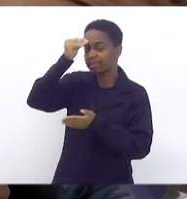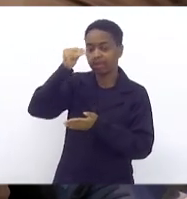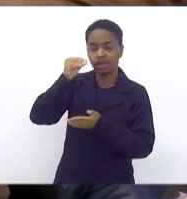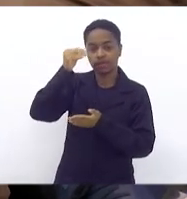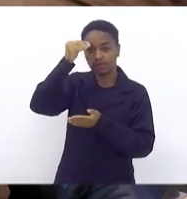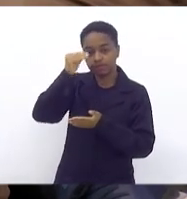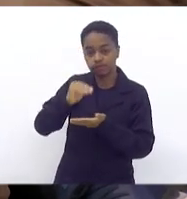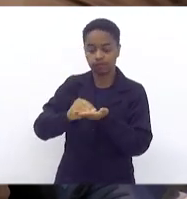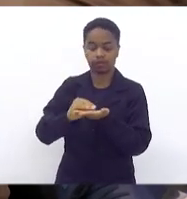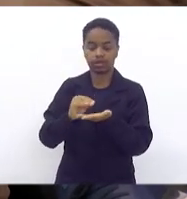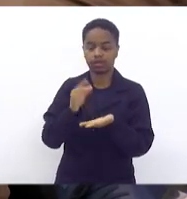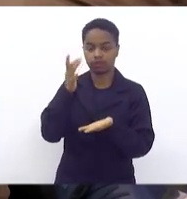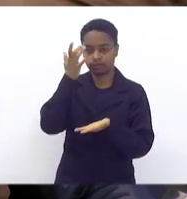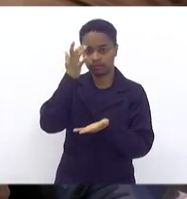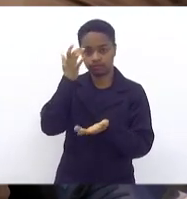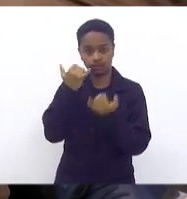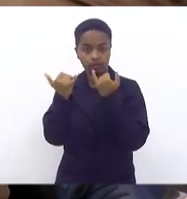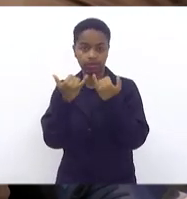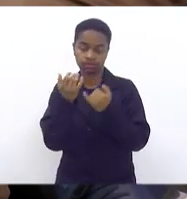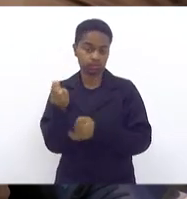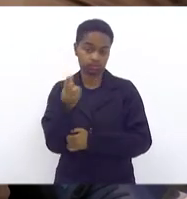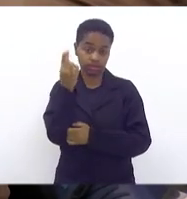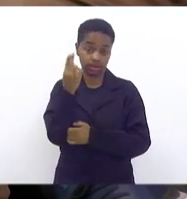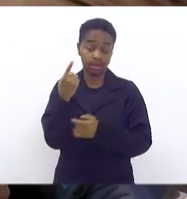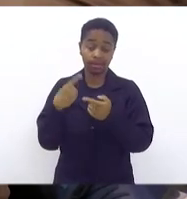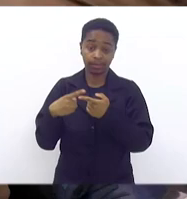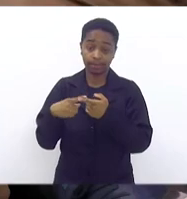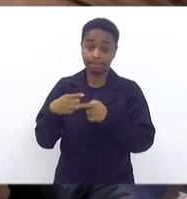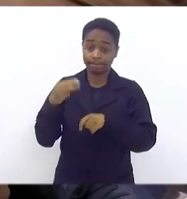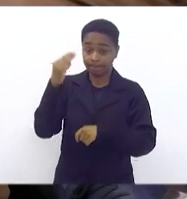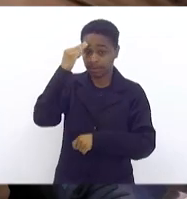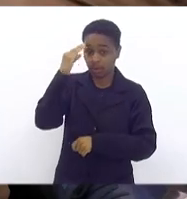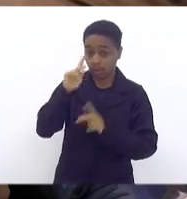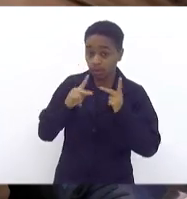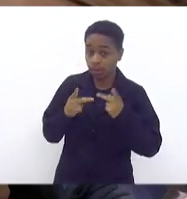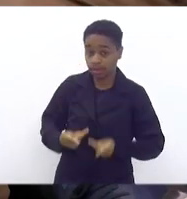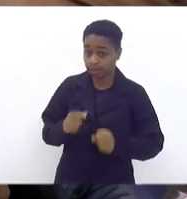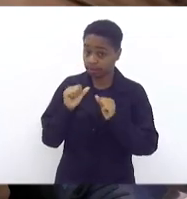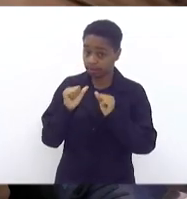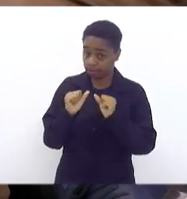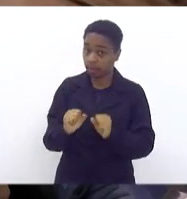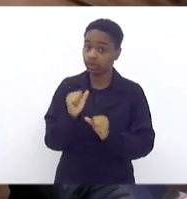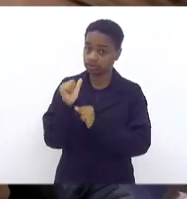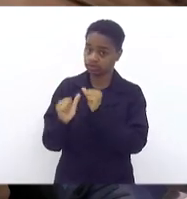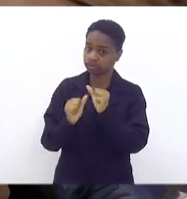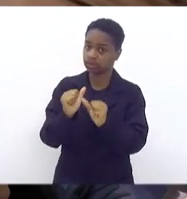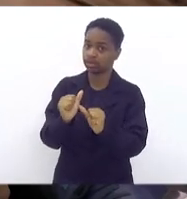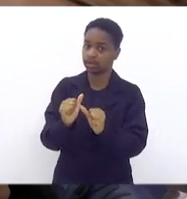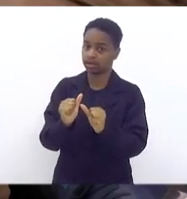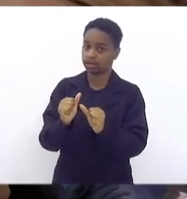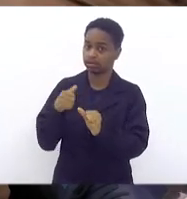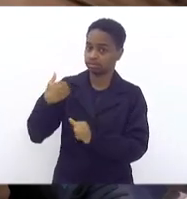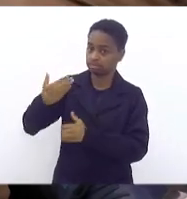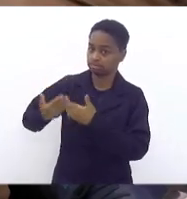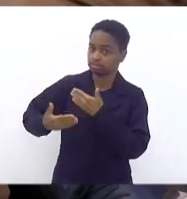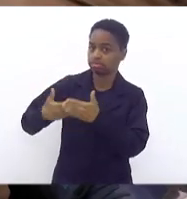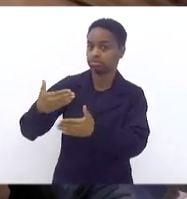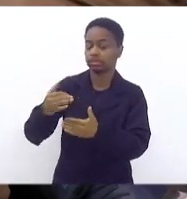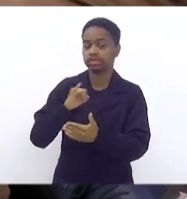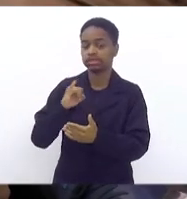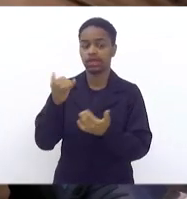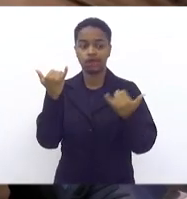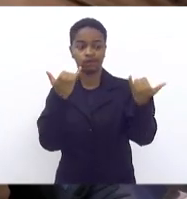informação né a memória humana ela é dinâmica e ela muda conforme as